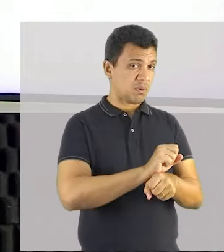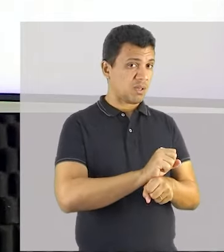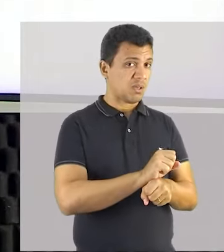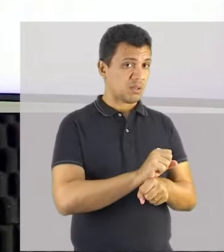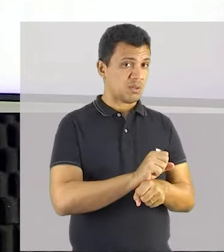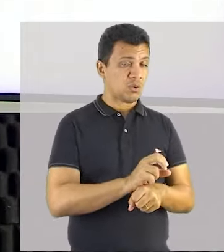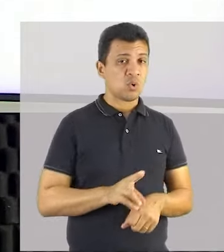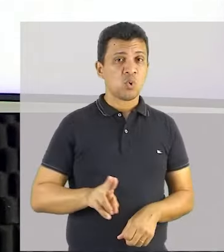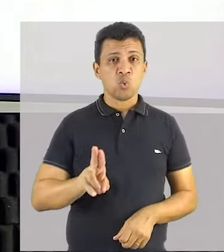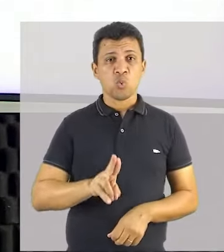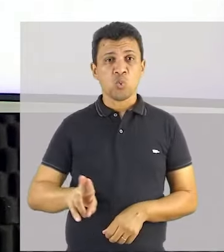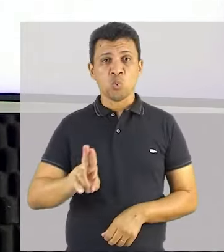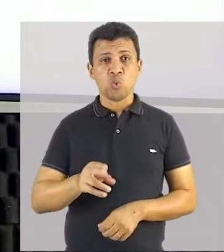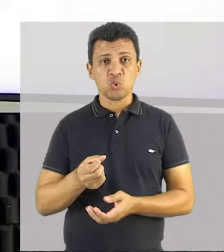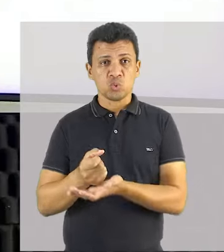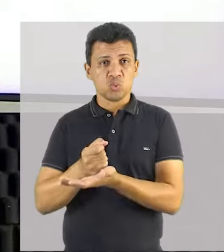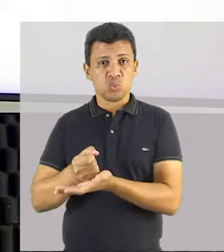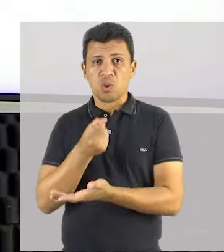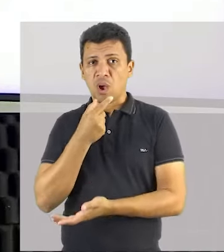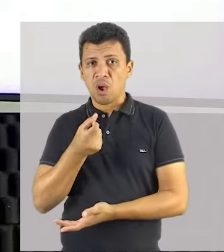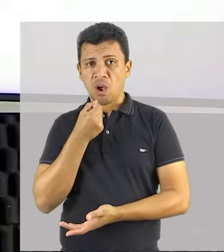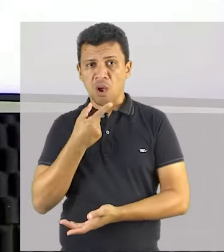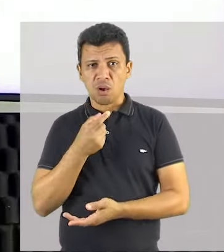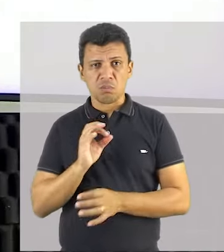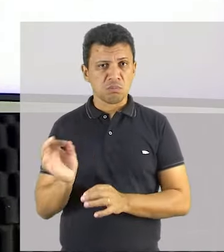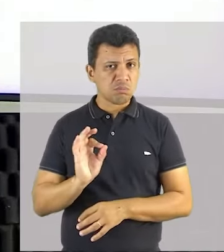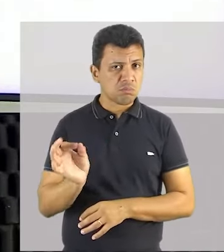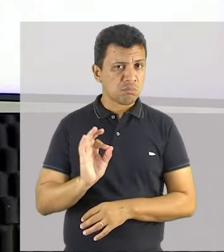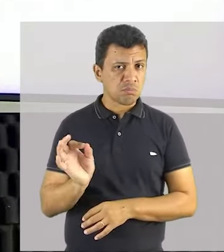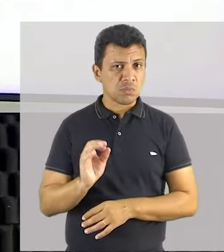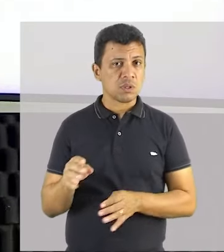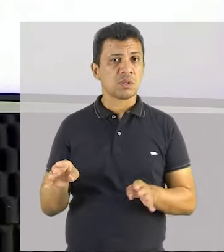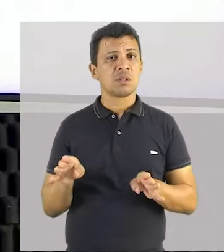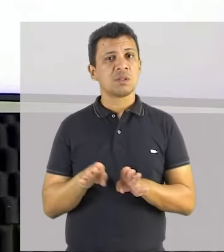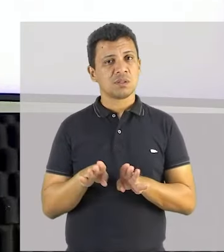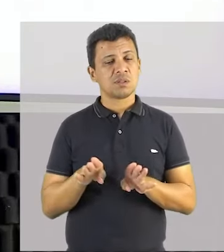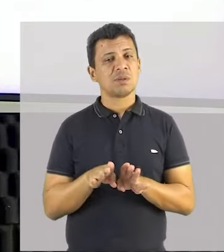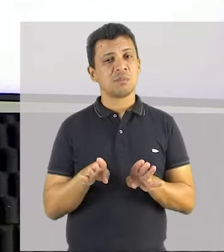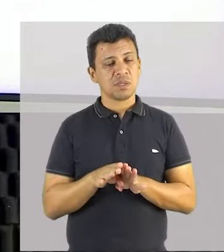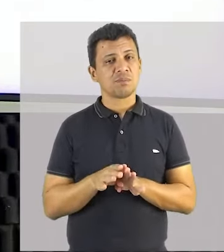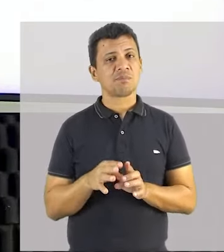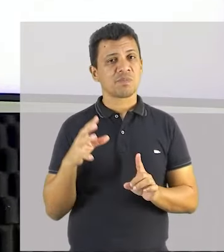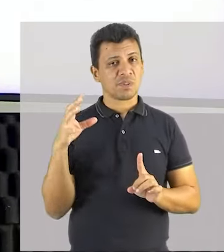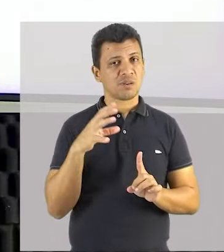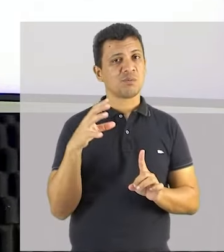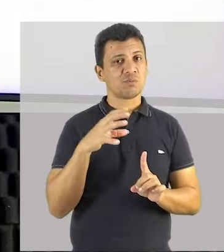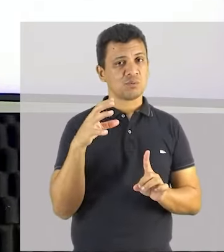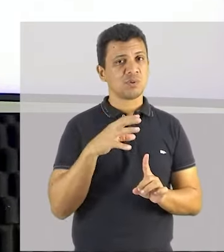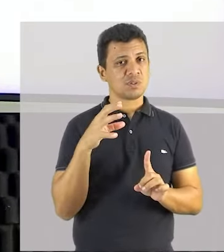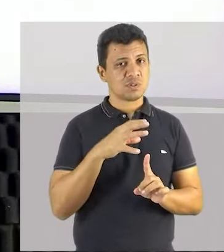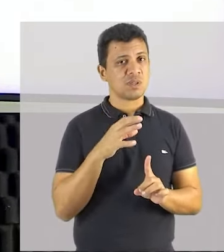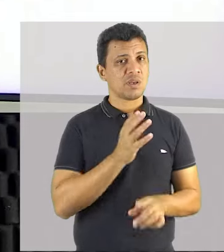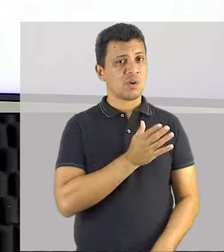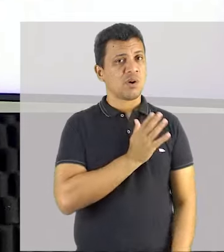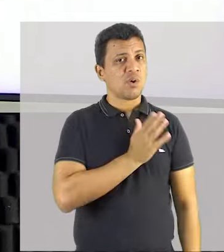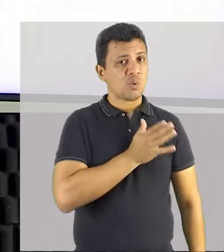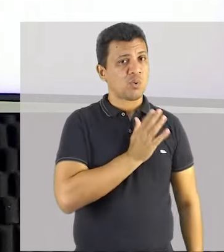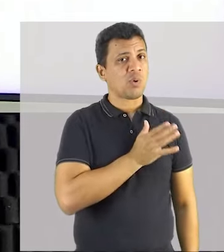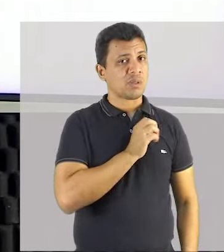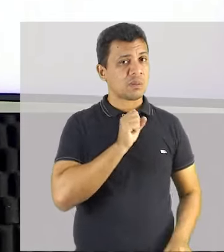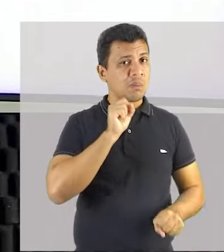uso de anabolizante também eh é um fator que leva ao aumento da área de